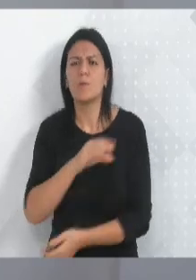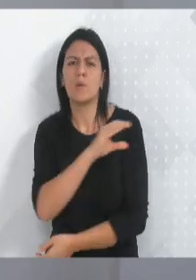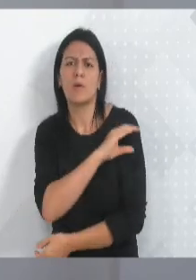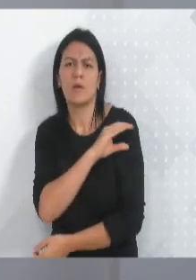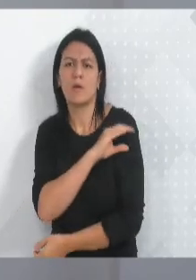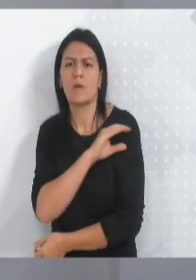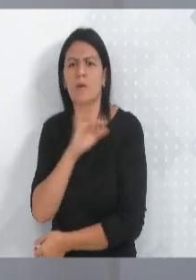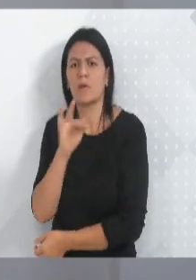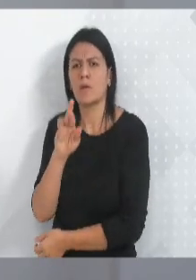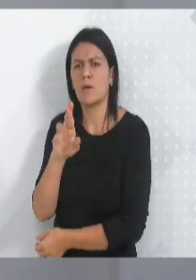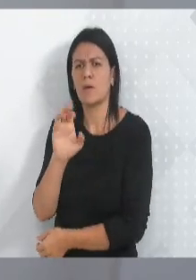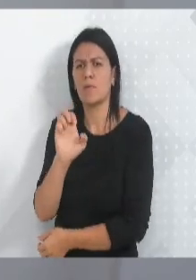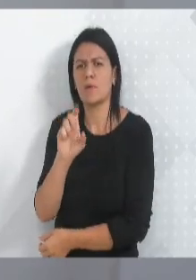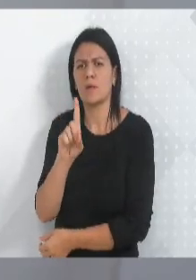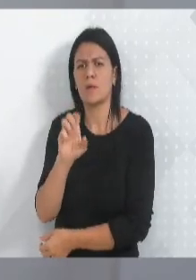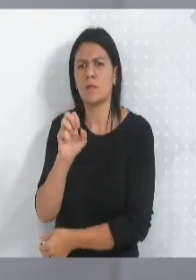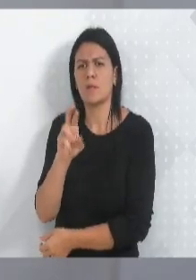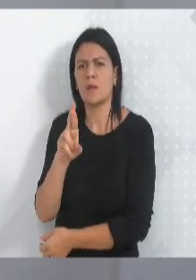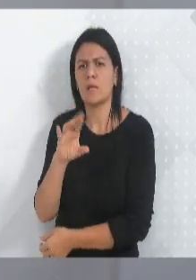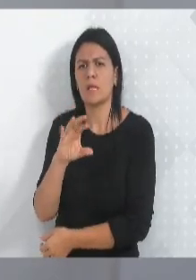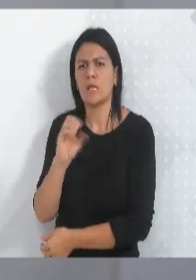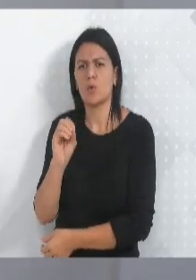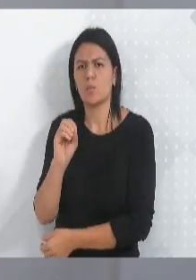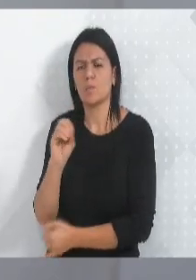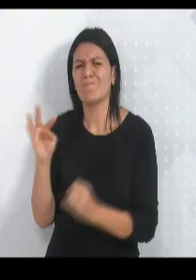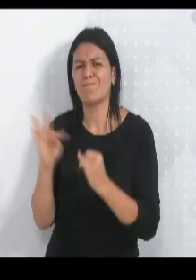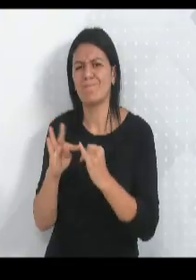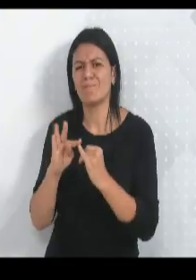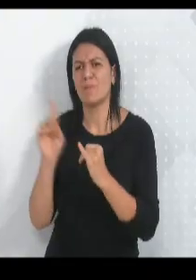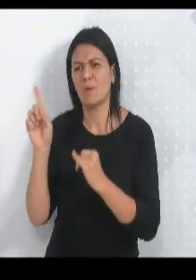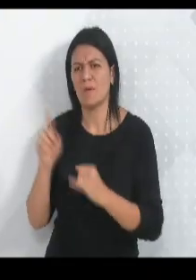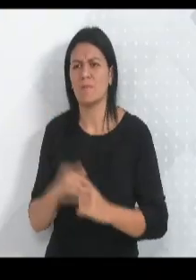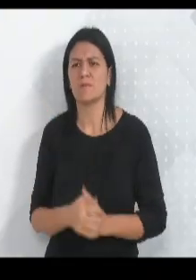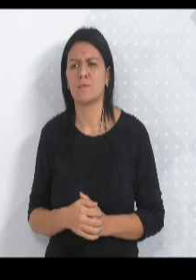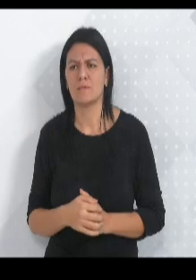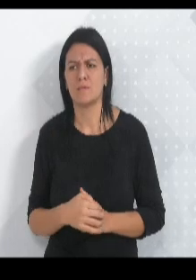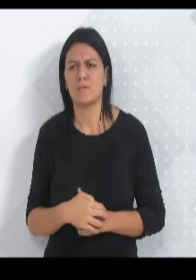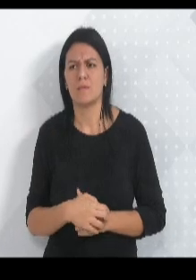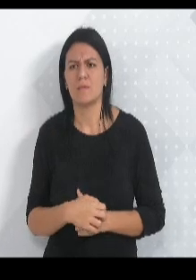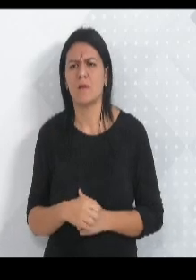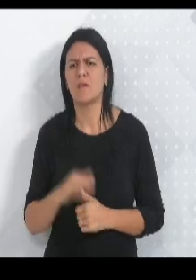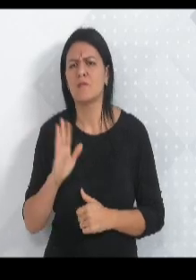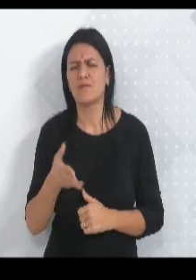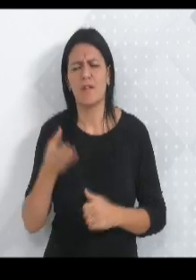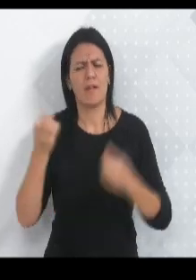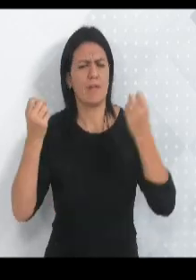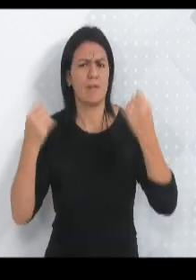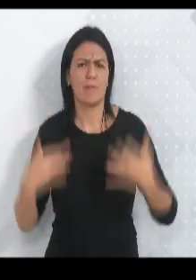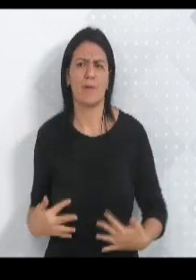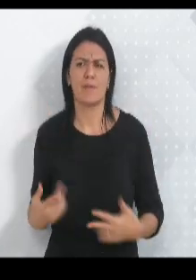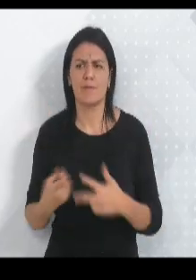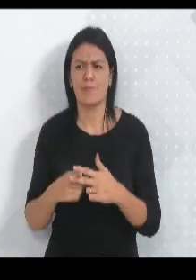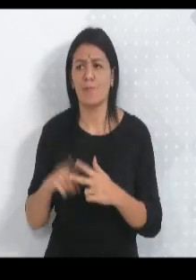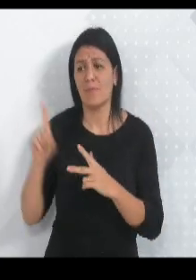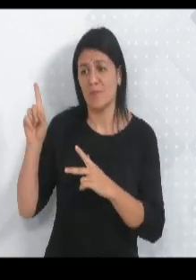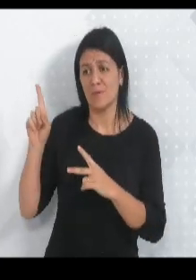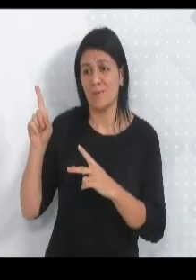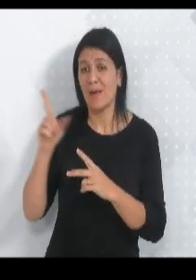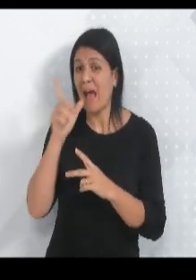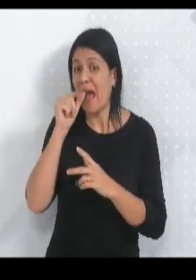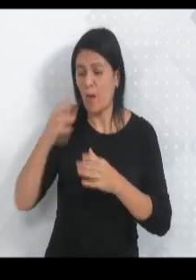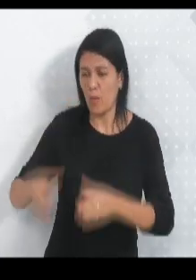Odorico Deurix, lá da Itapavazinha. Aliás, nós estamos falando da manutenção. Olha isso aqui é a caixa